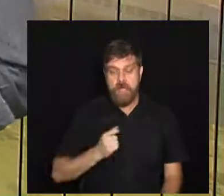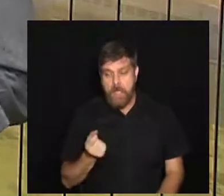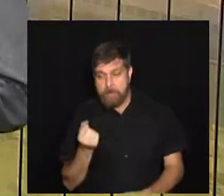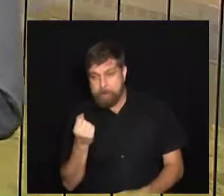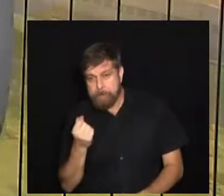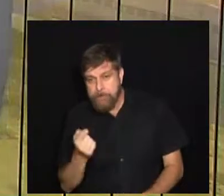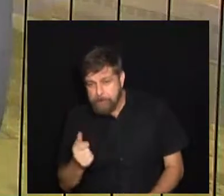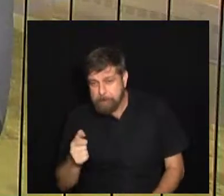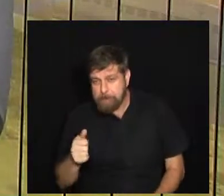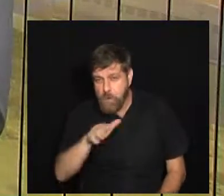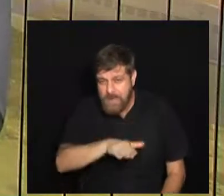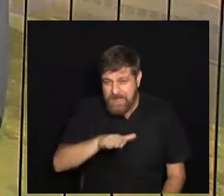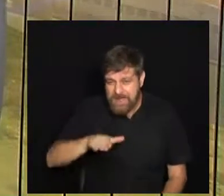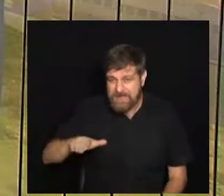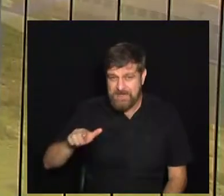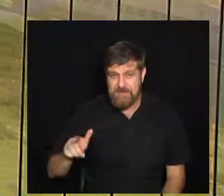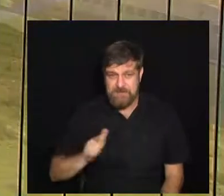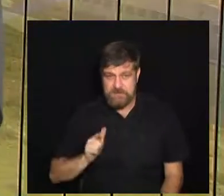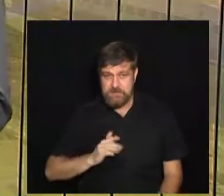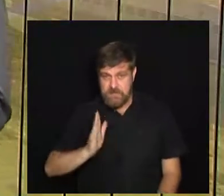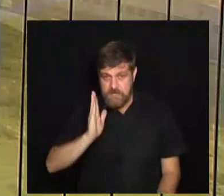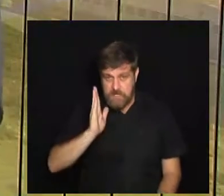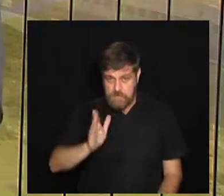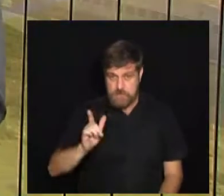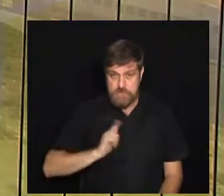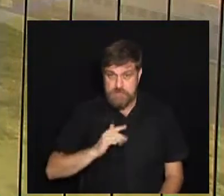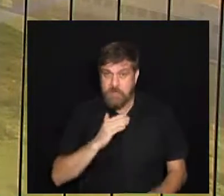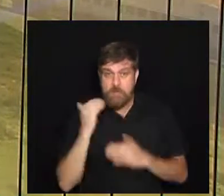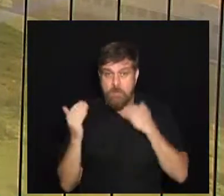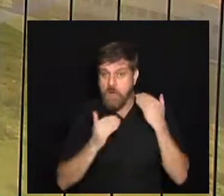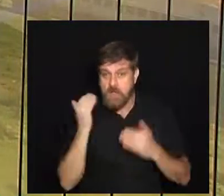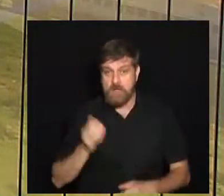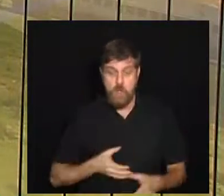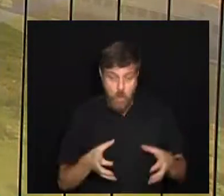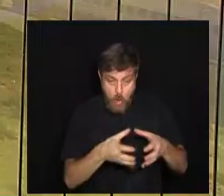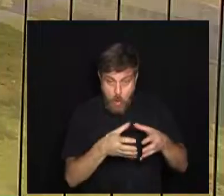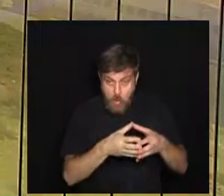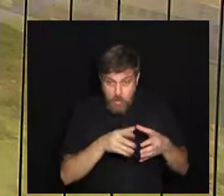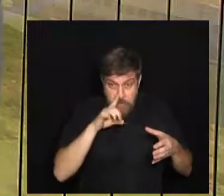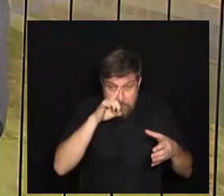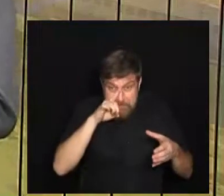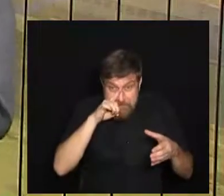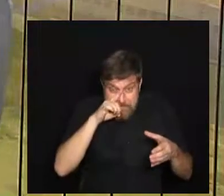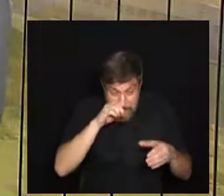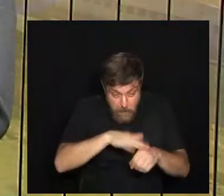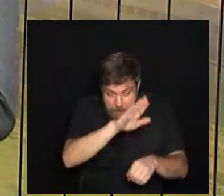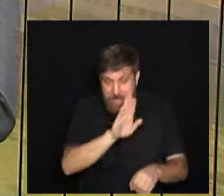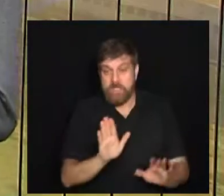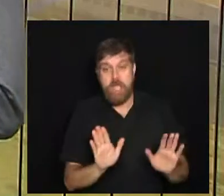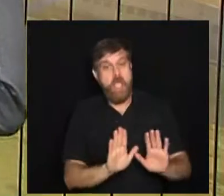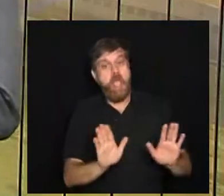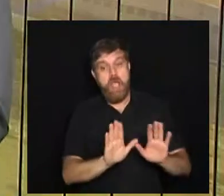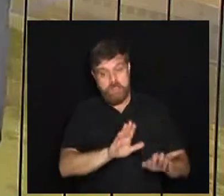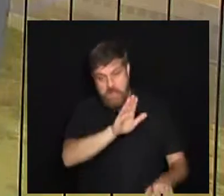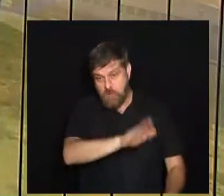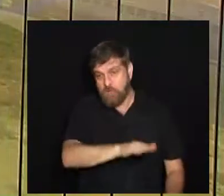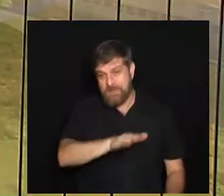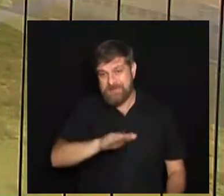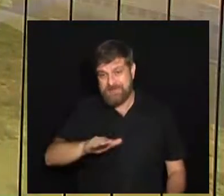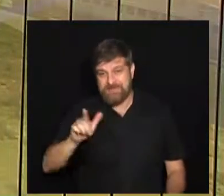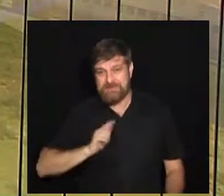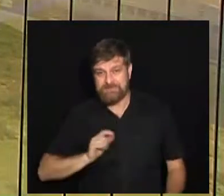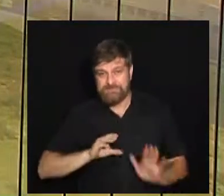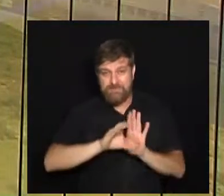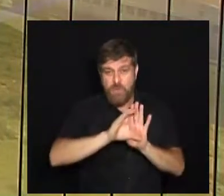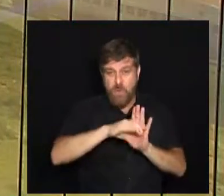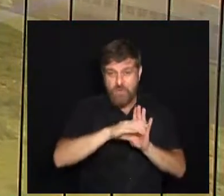poucas crianças entra no grupo de risco ou não criança já elas estão eu não entro não é considerado um grupo com o risco mais aumentado essas